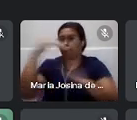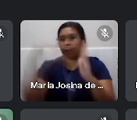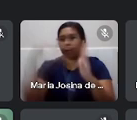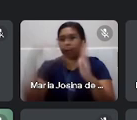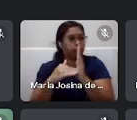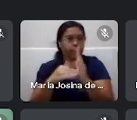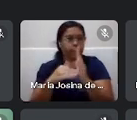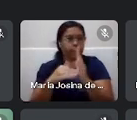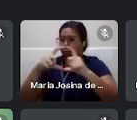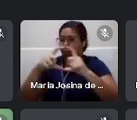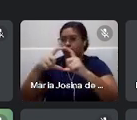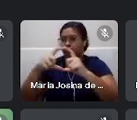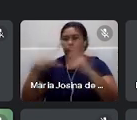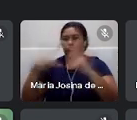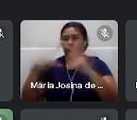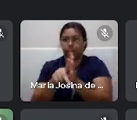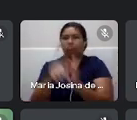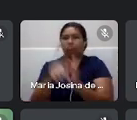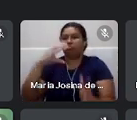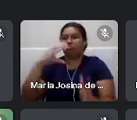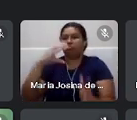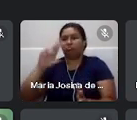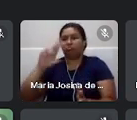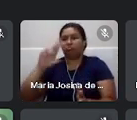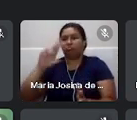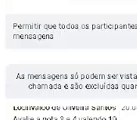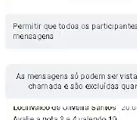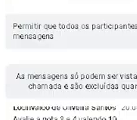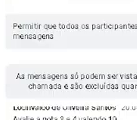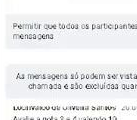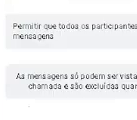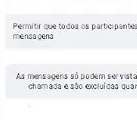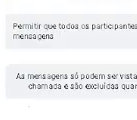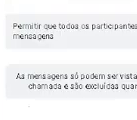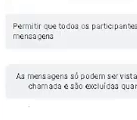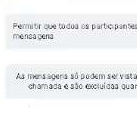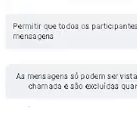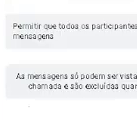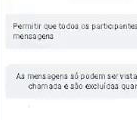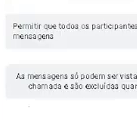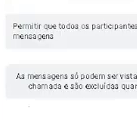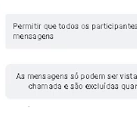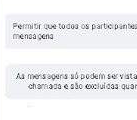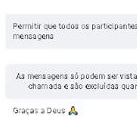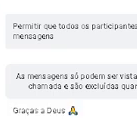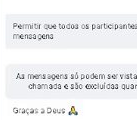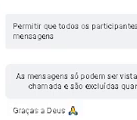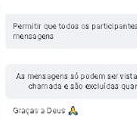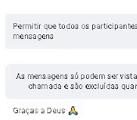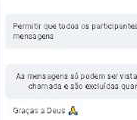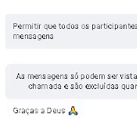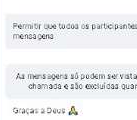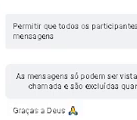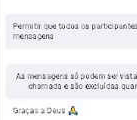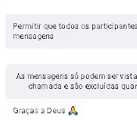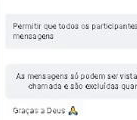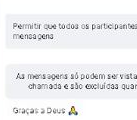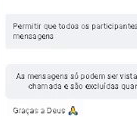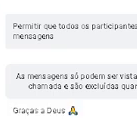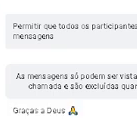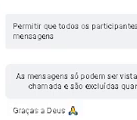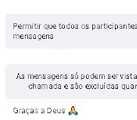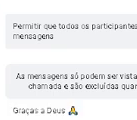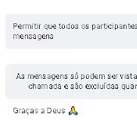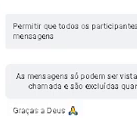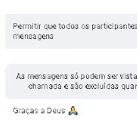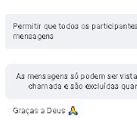com um círculo e não somente com a circunferência. A área do círculo é πr